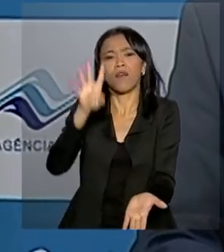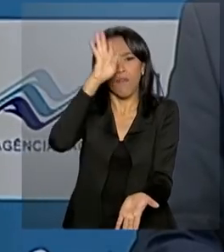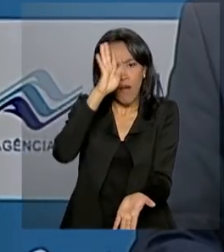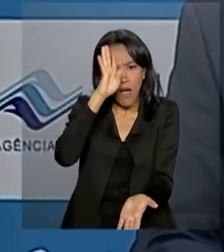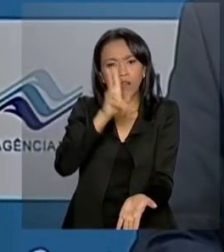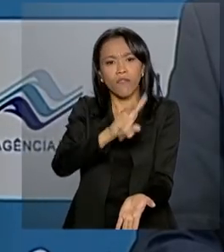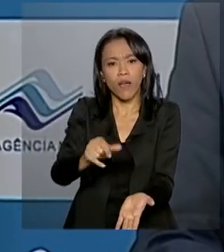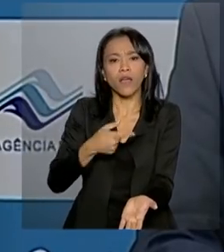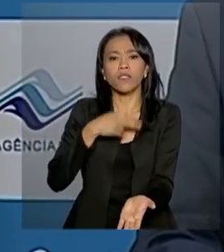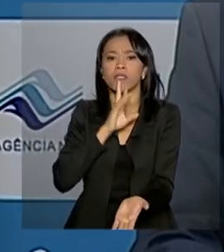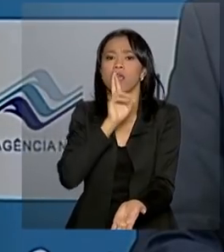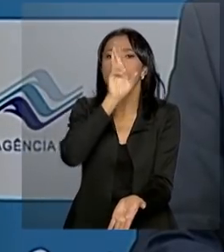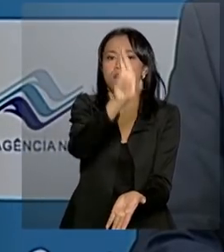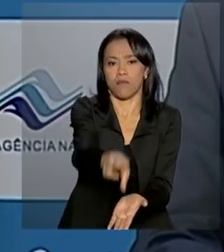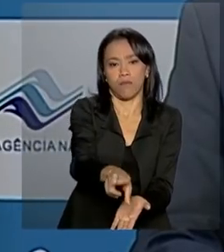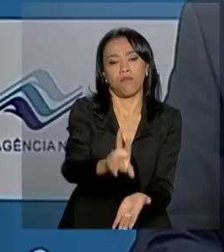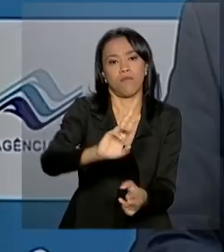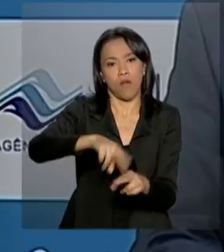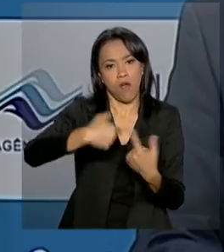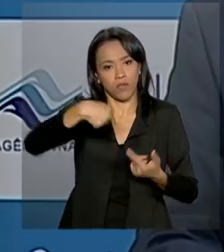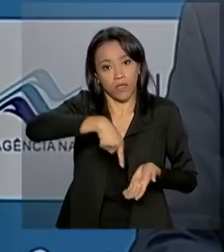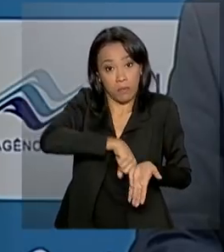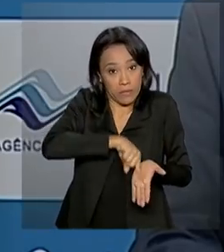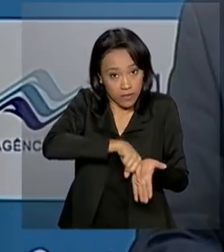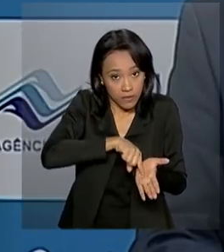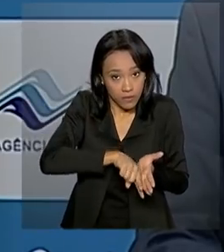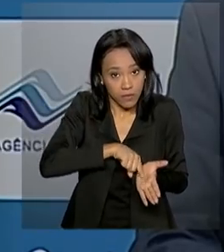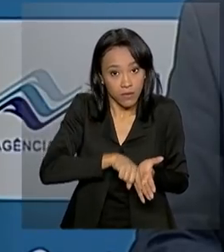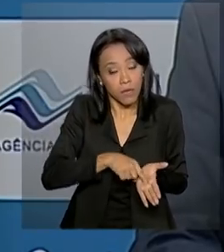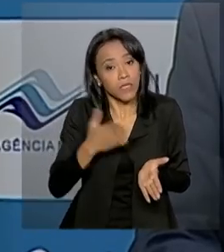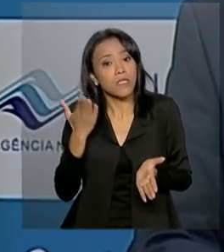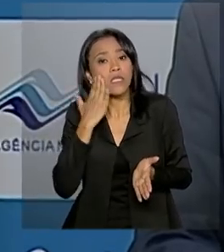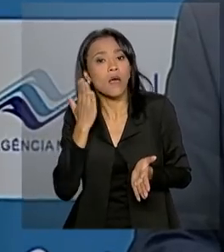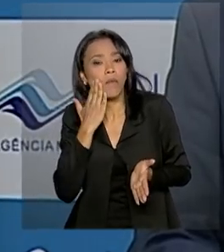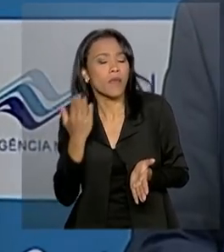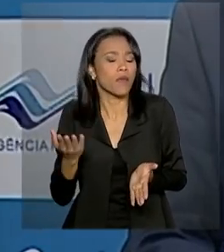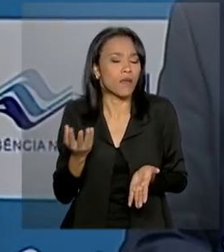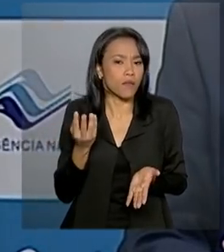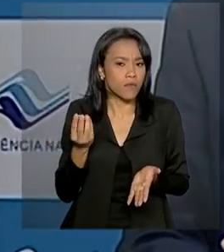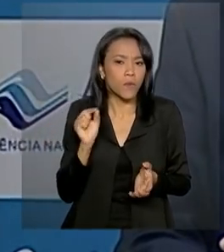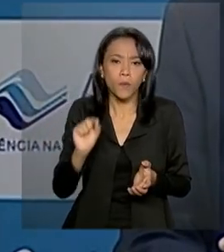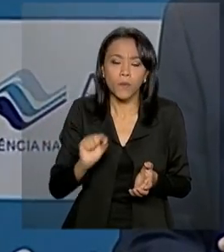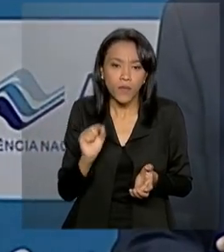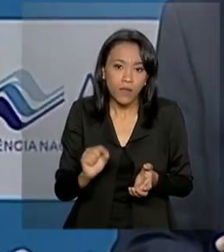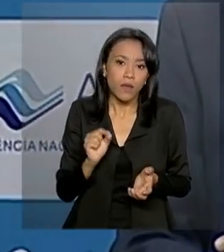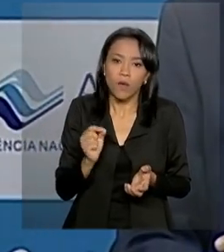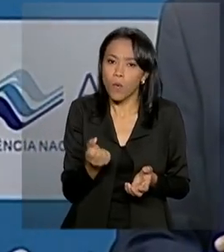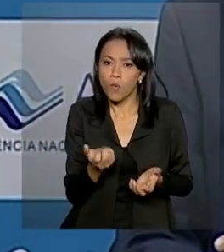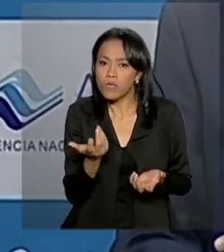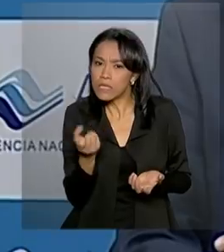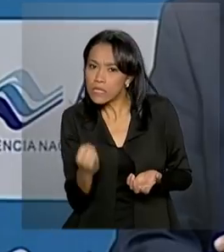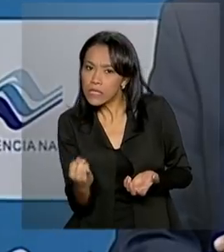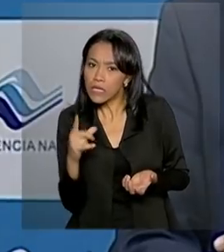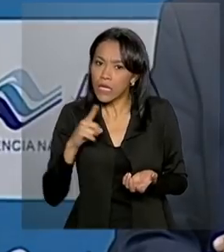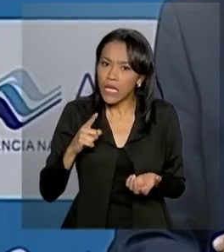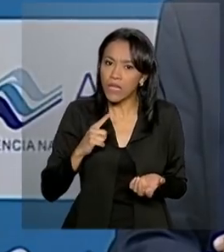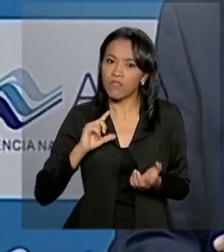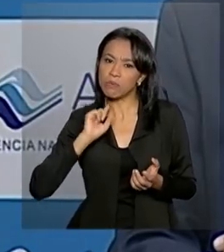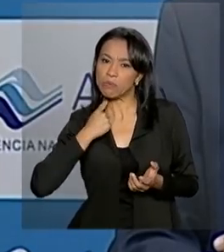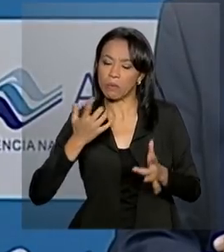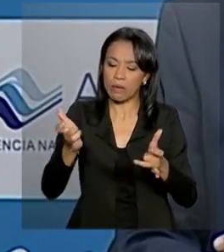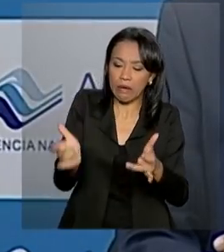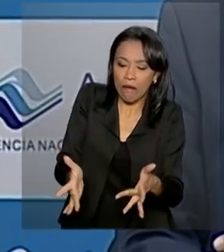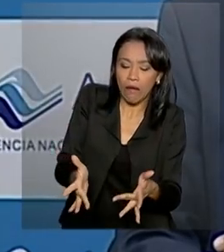resultado parcial dessas análises cheguem e a gente possa ter uma noção um pouco mais concreta qual se houve, não houve